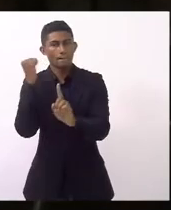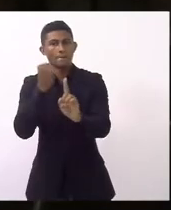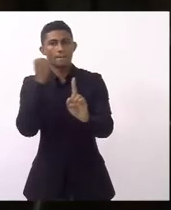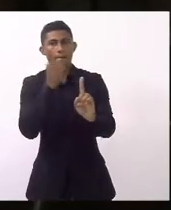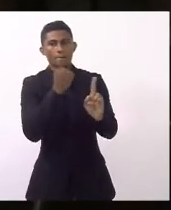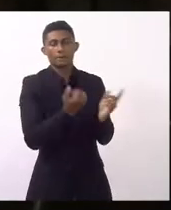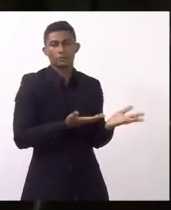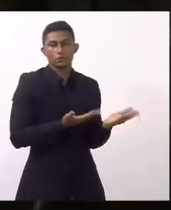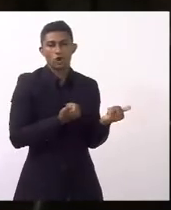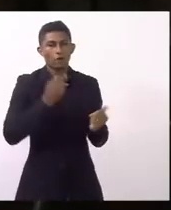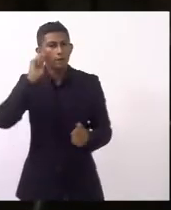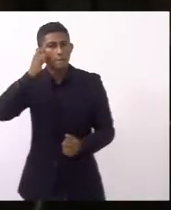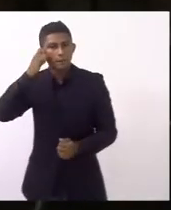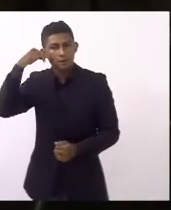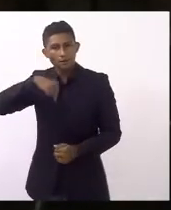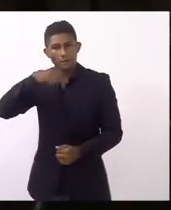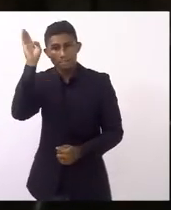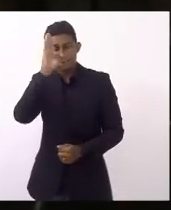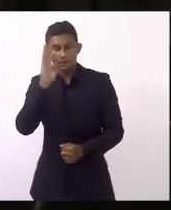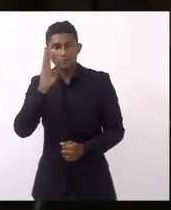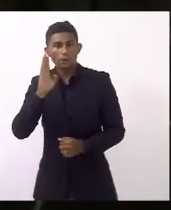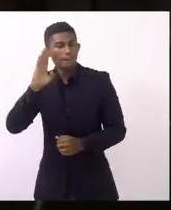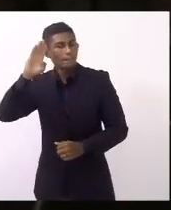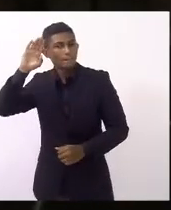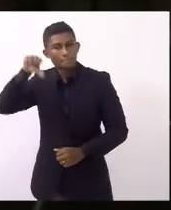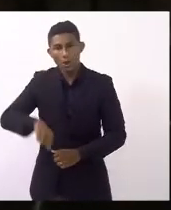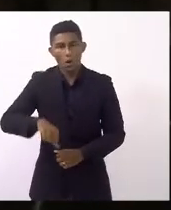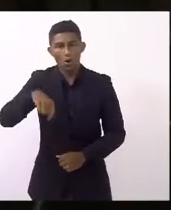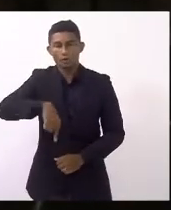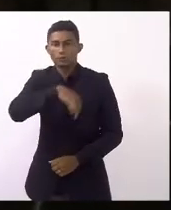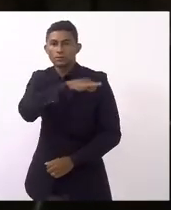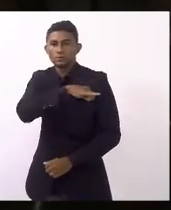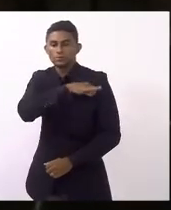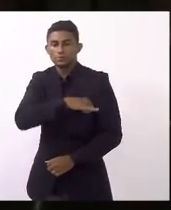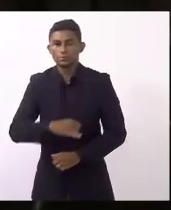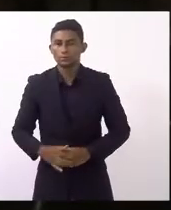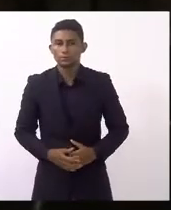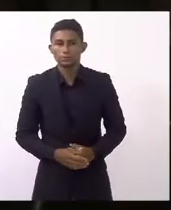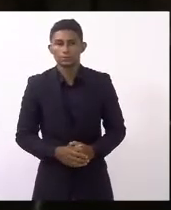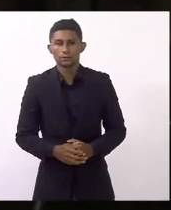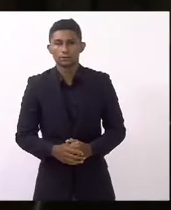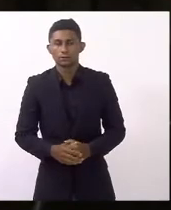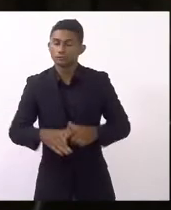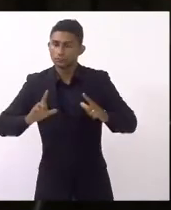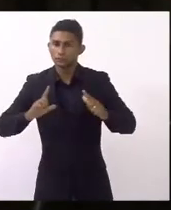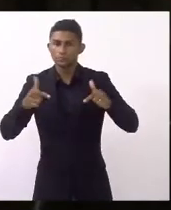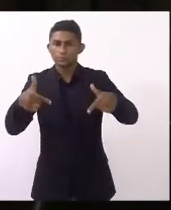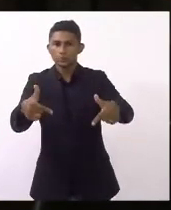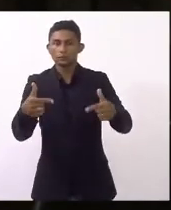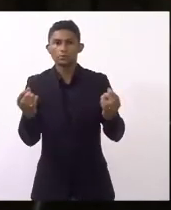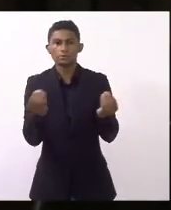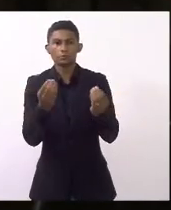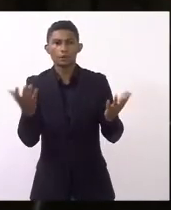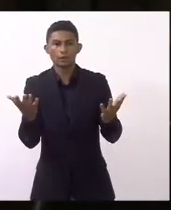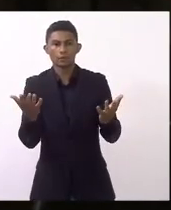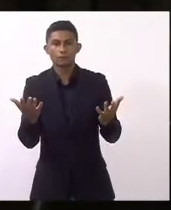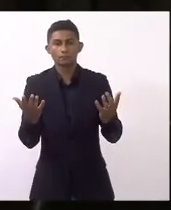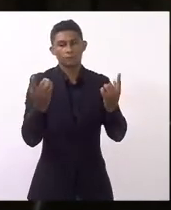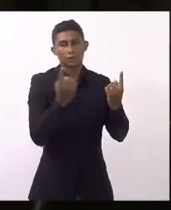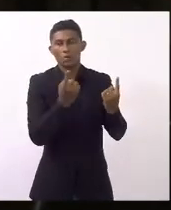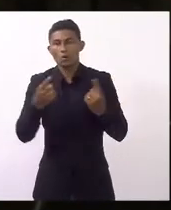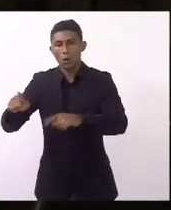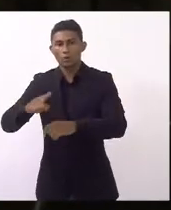negros e negras nesse país 11 ação como essa de combate e enfrentamento